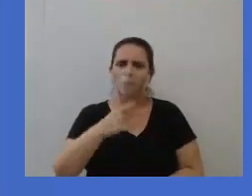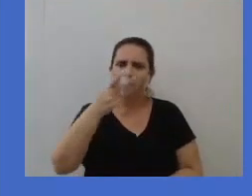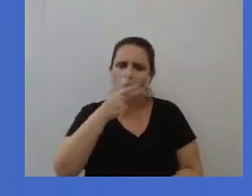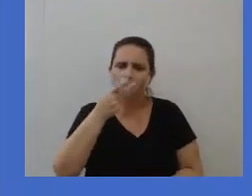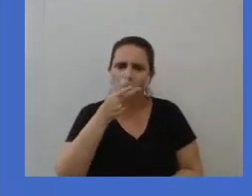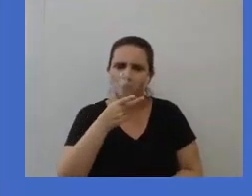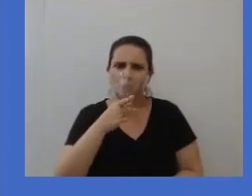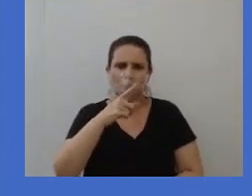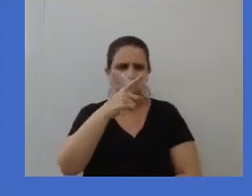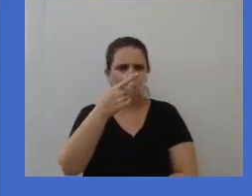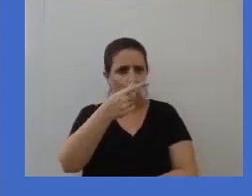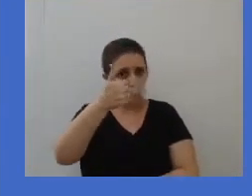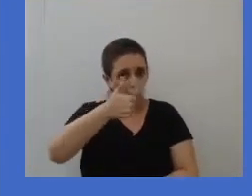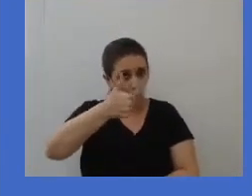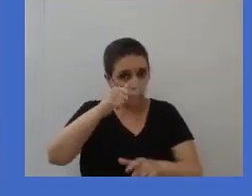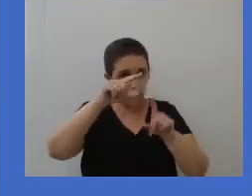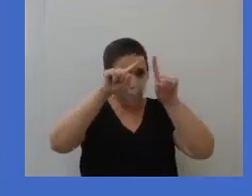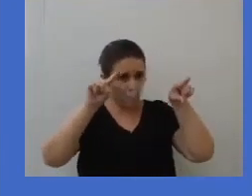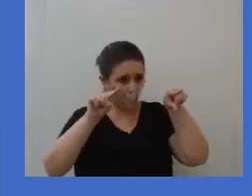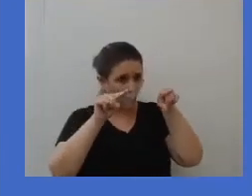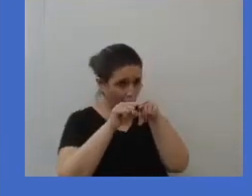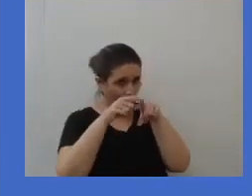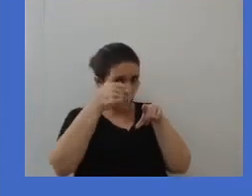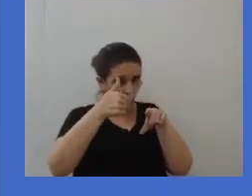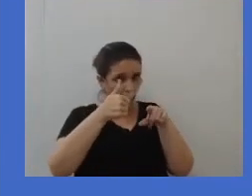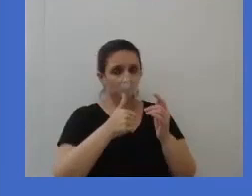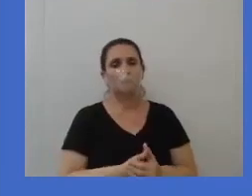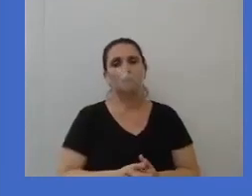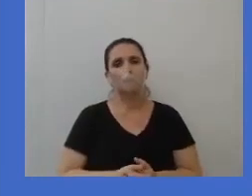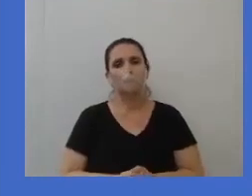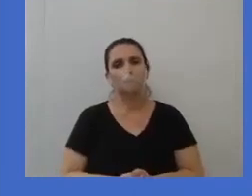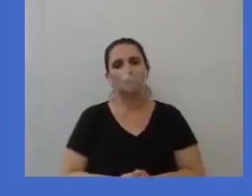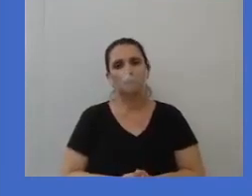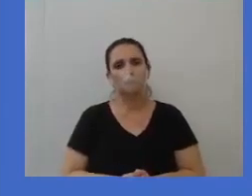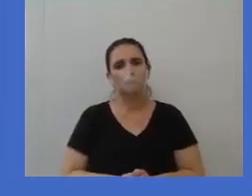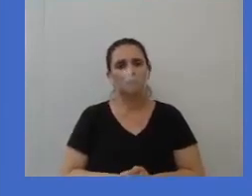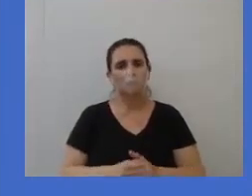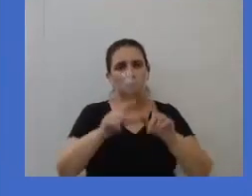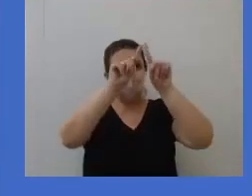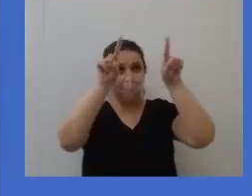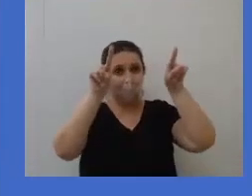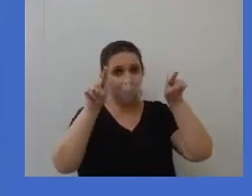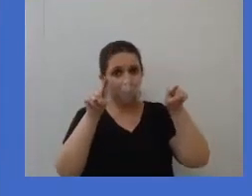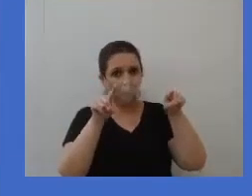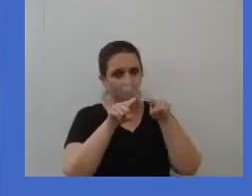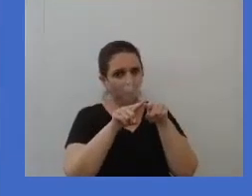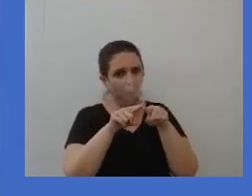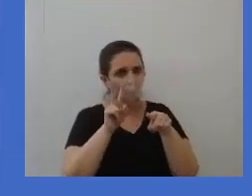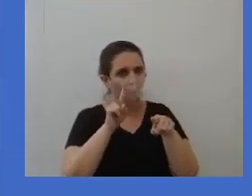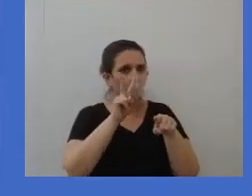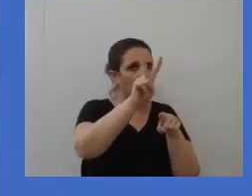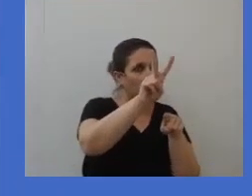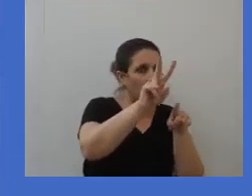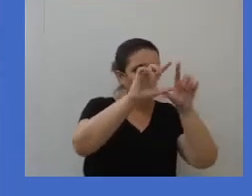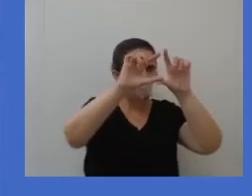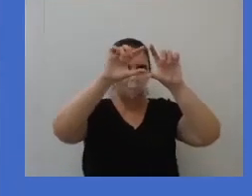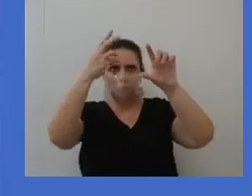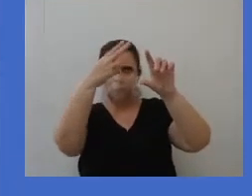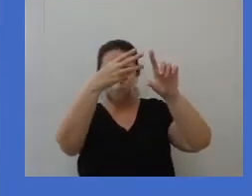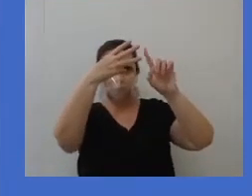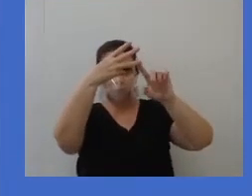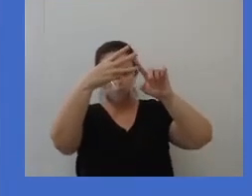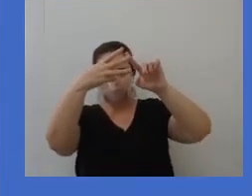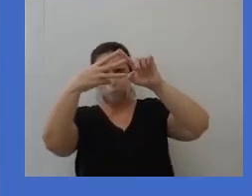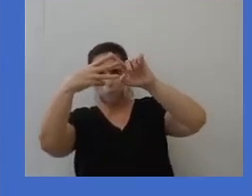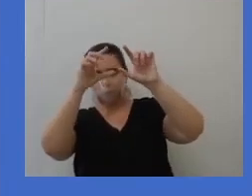do primeiro quadrinho, veja, é uma coisa específica. É pra gente ir pro primeiro quadrinho, a fala